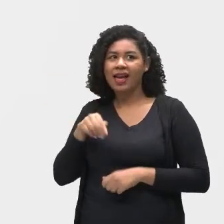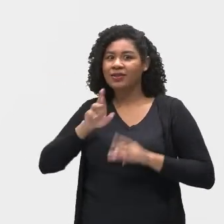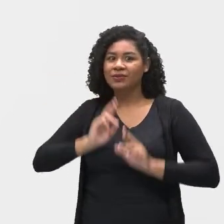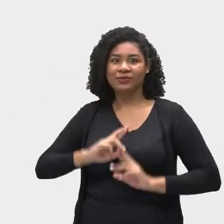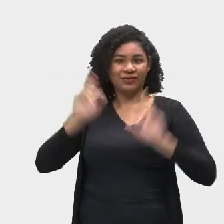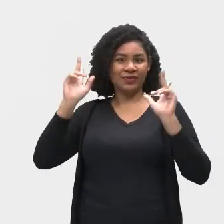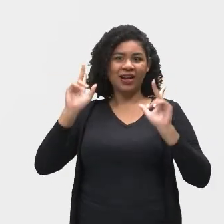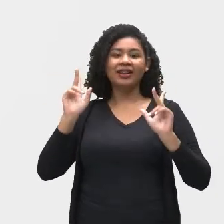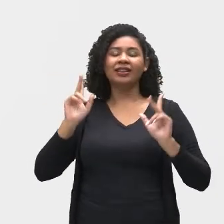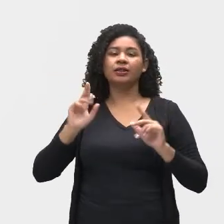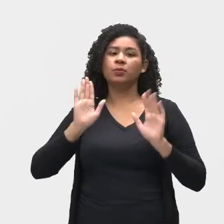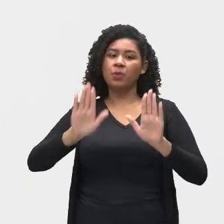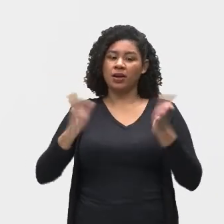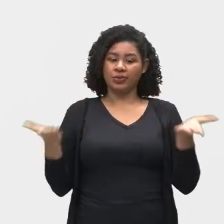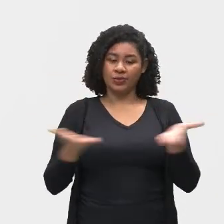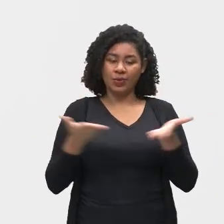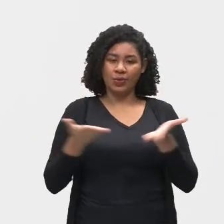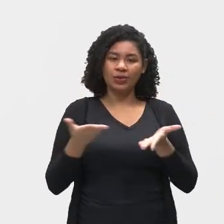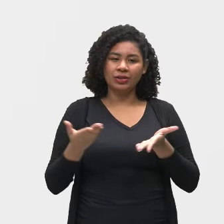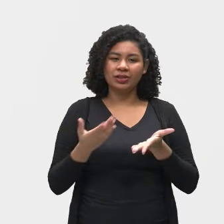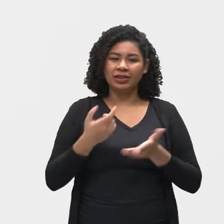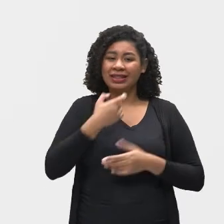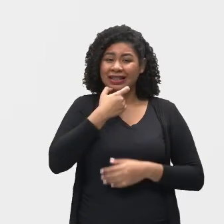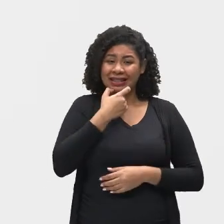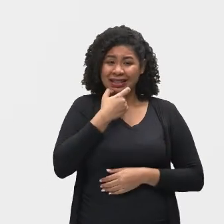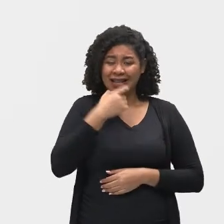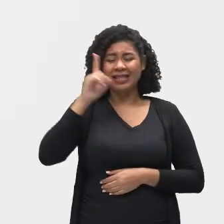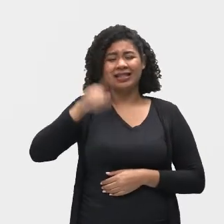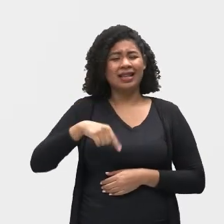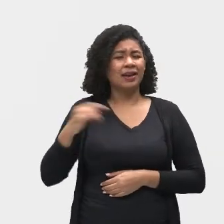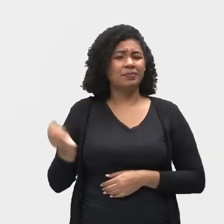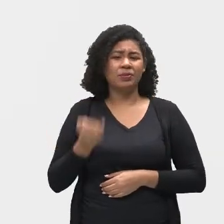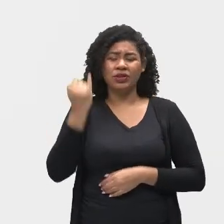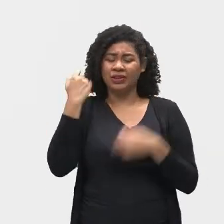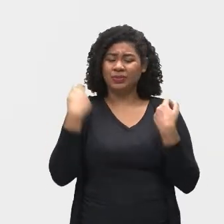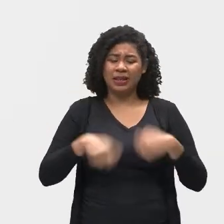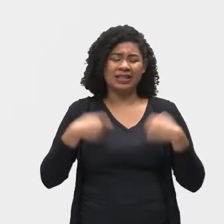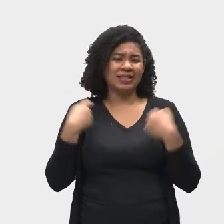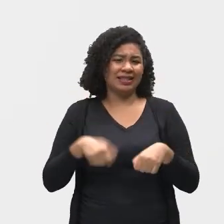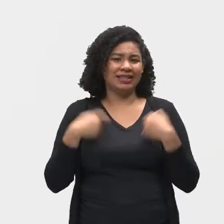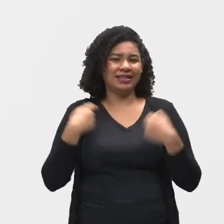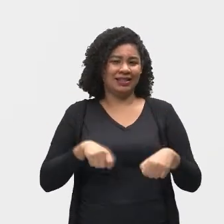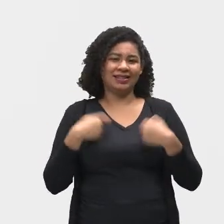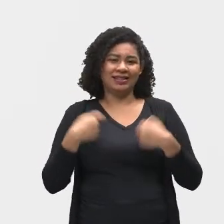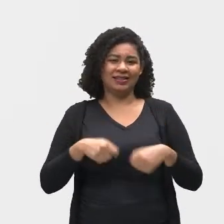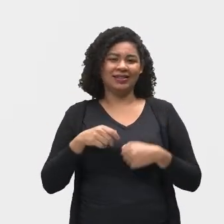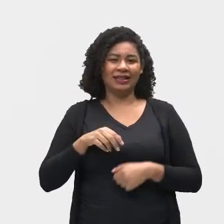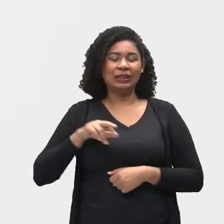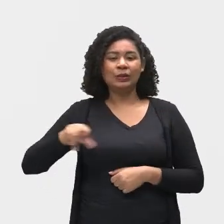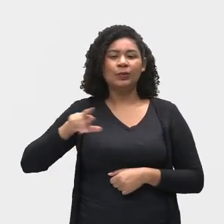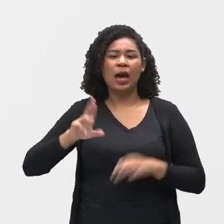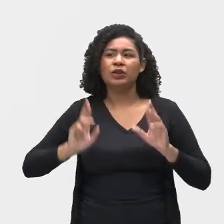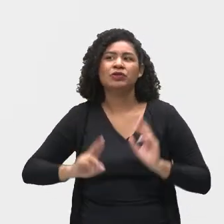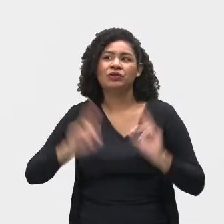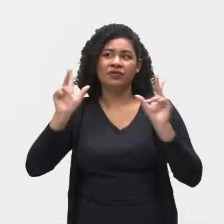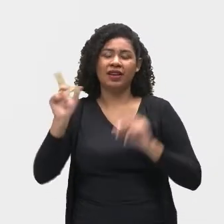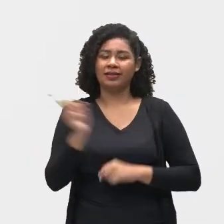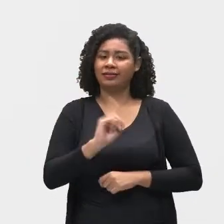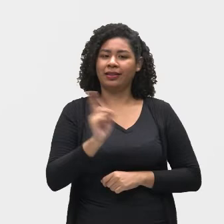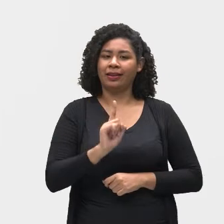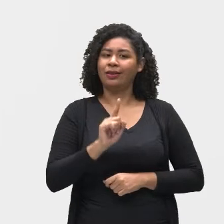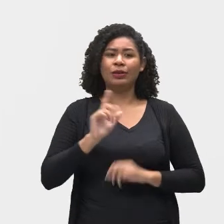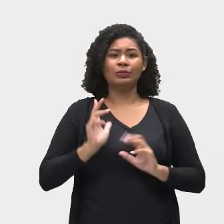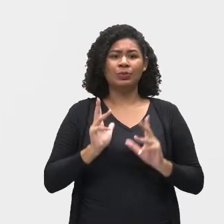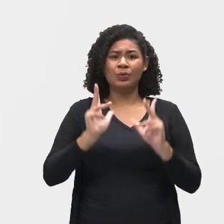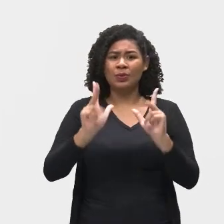inglesa é necessário. Não é mais uma coisa assim que te dá um diferencial, porque muitas pessoas,